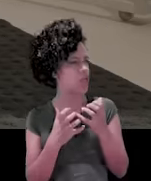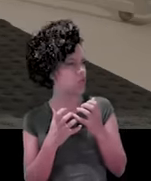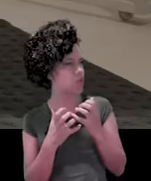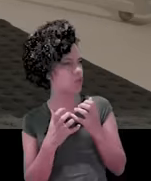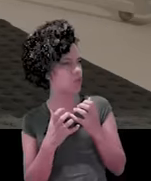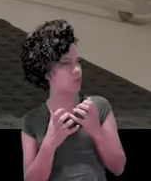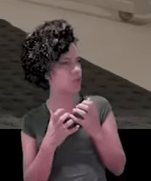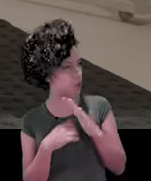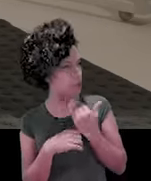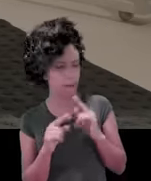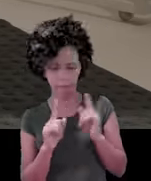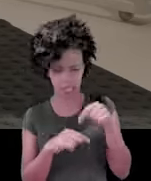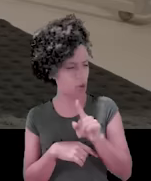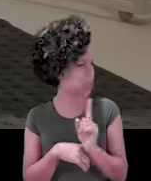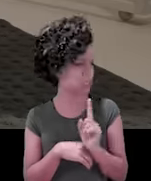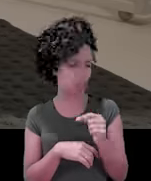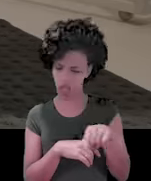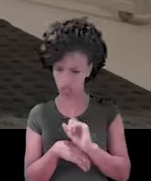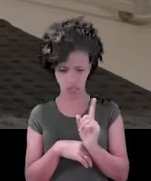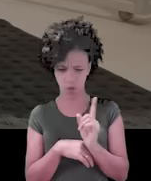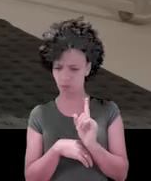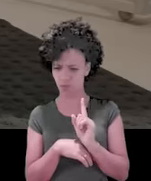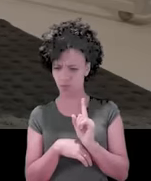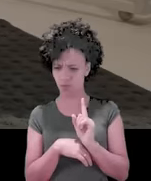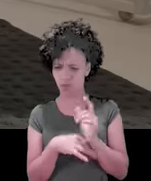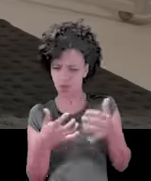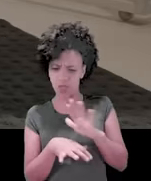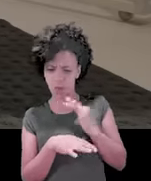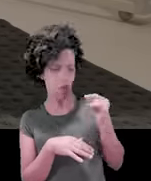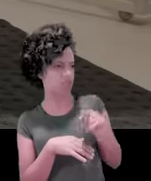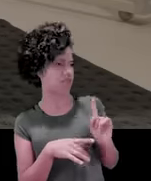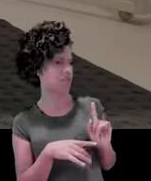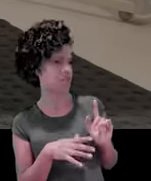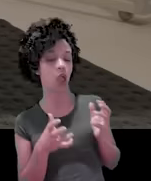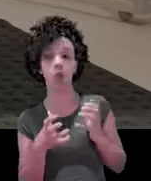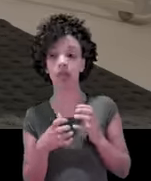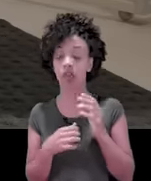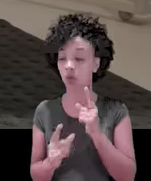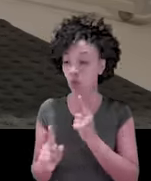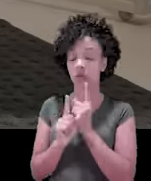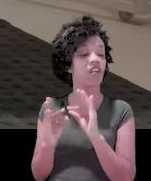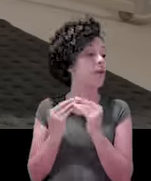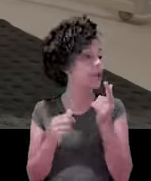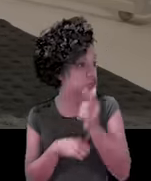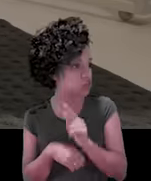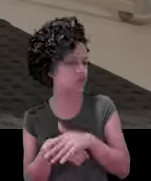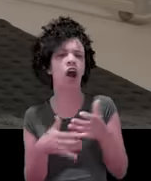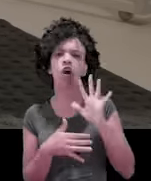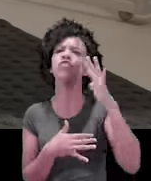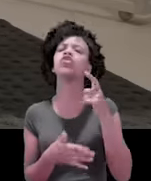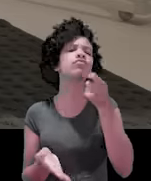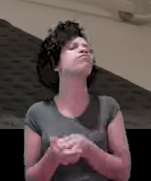é bom trabalho não achei não aqui então é que fica família novo está